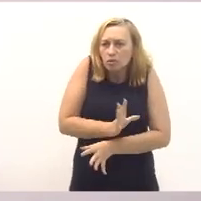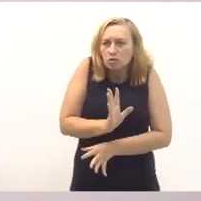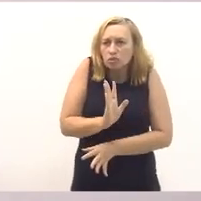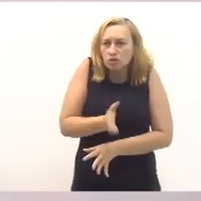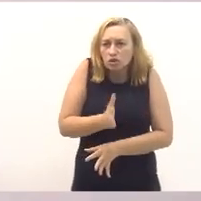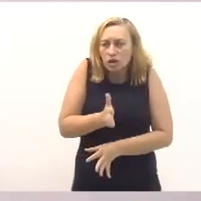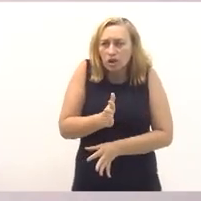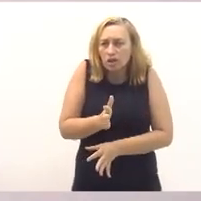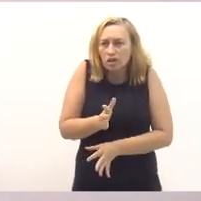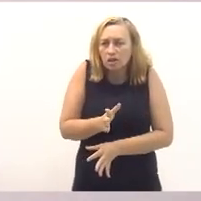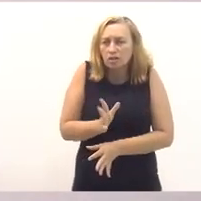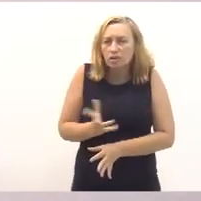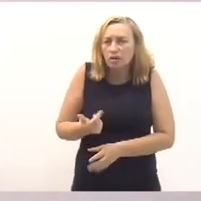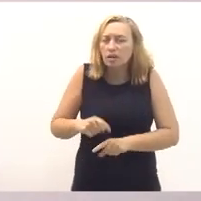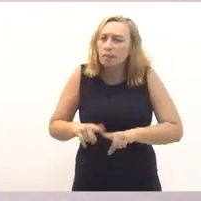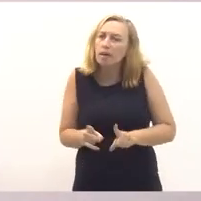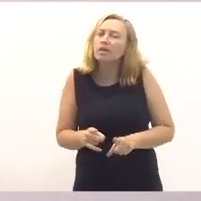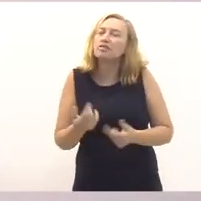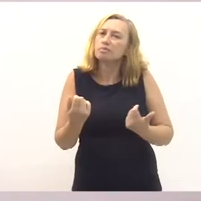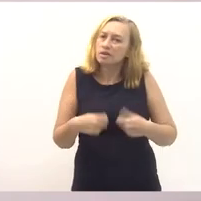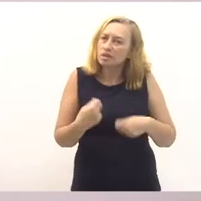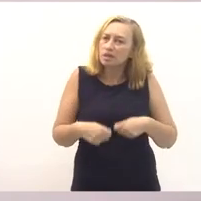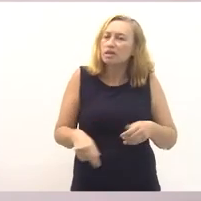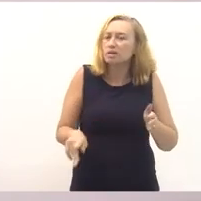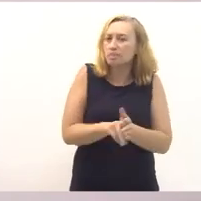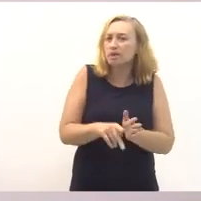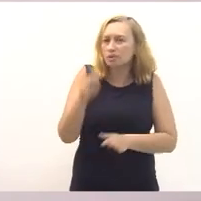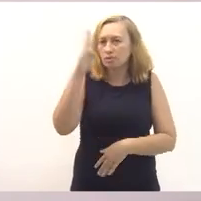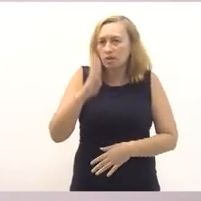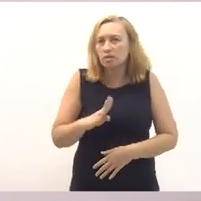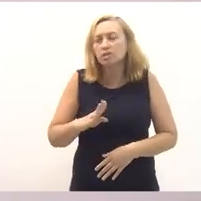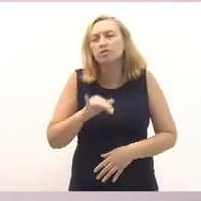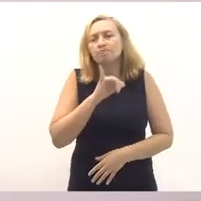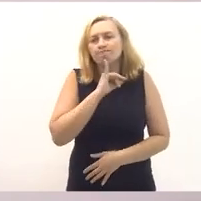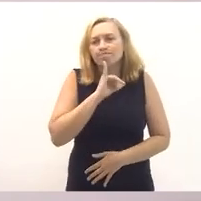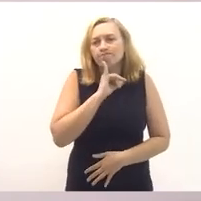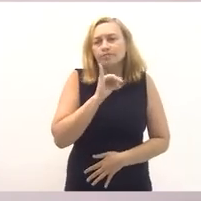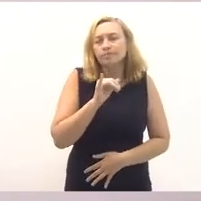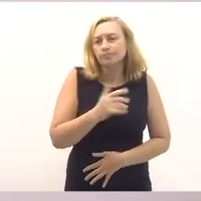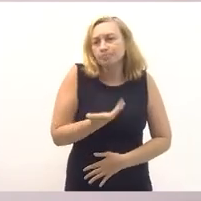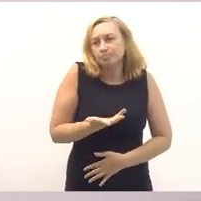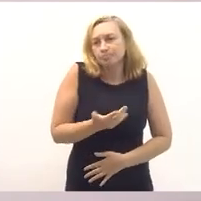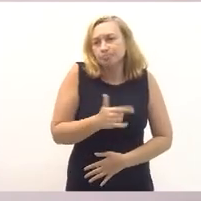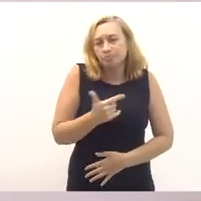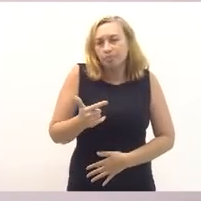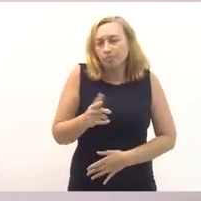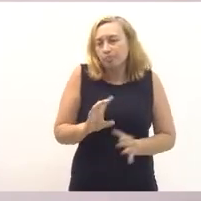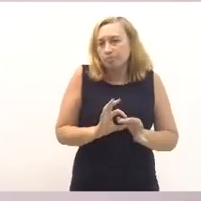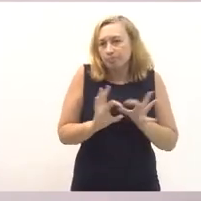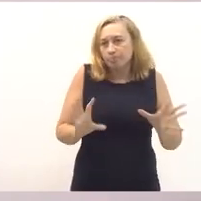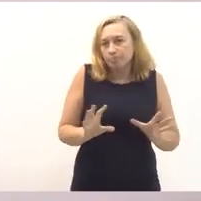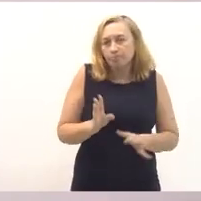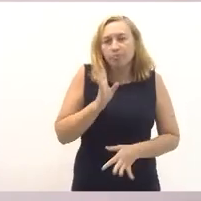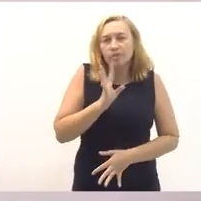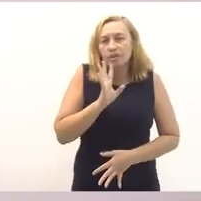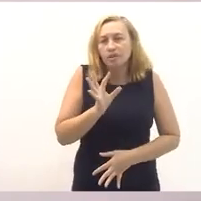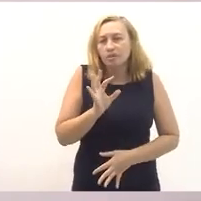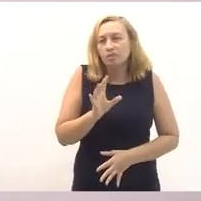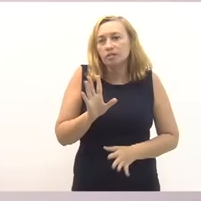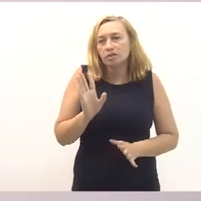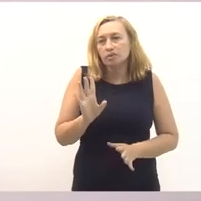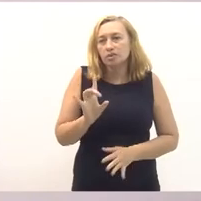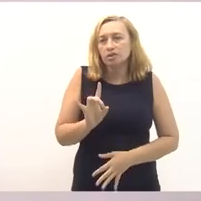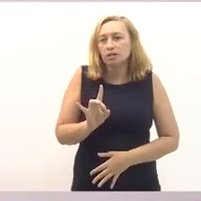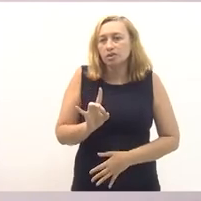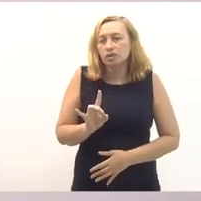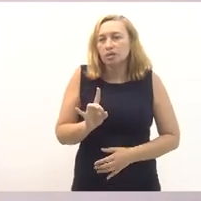analisado enfim mas isso deveria ser do Brasil e infelizmente como a gente não tem autorização legal para fazer isso é